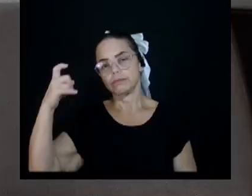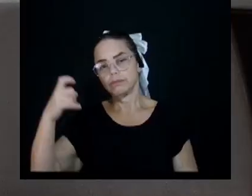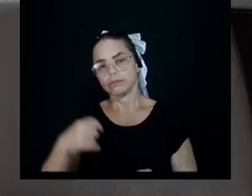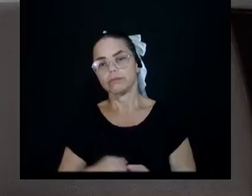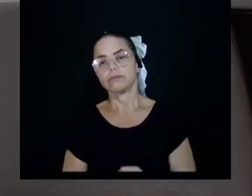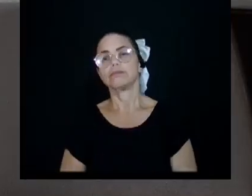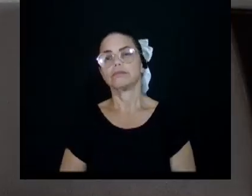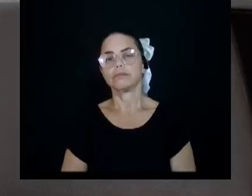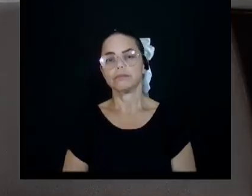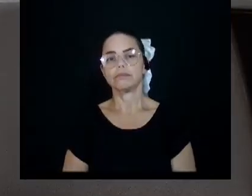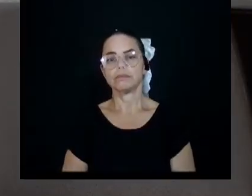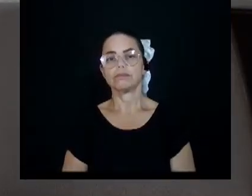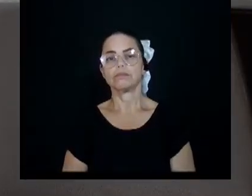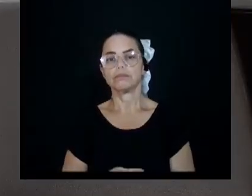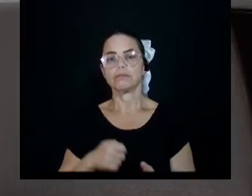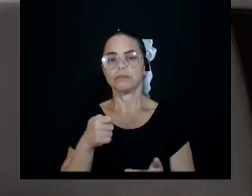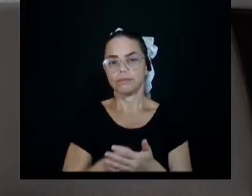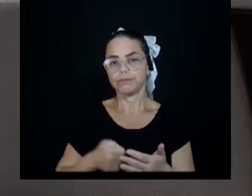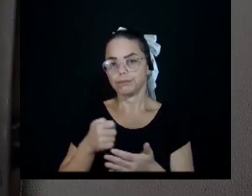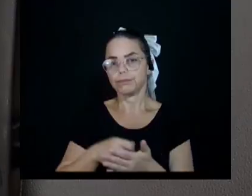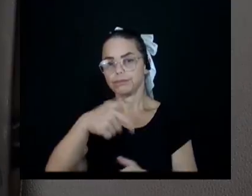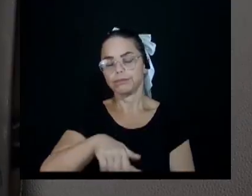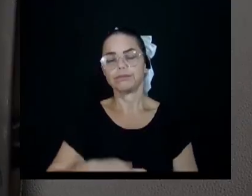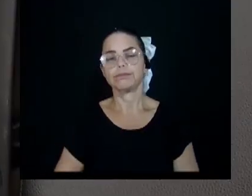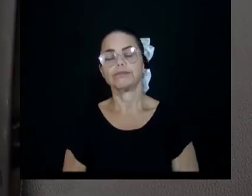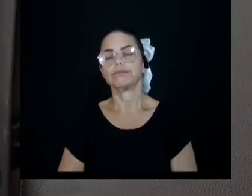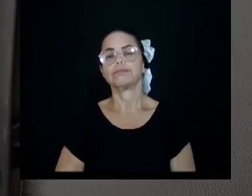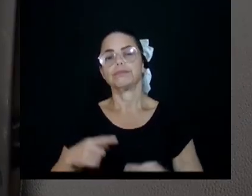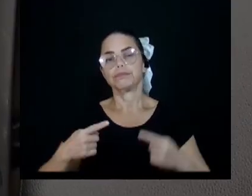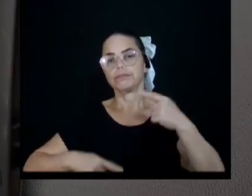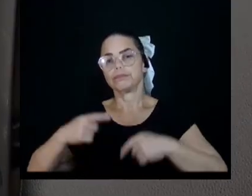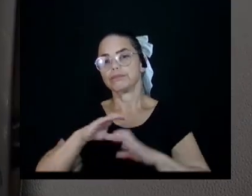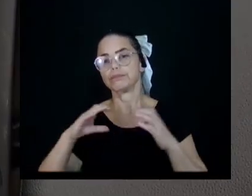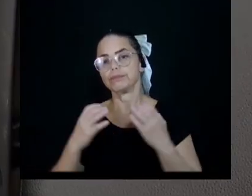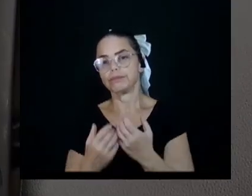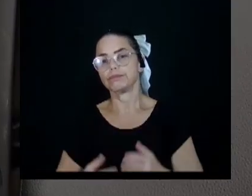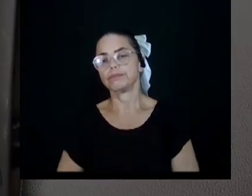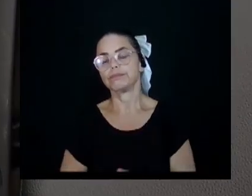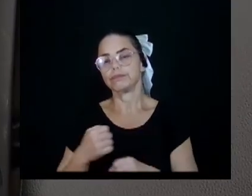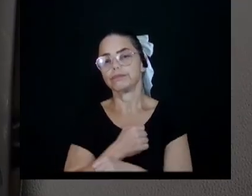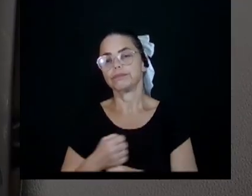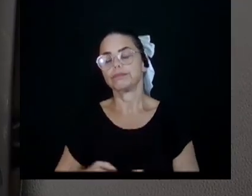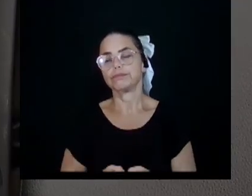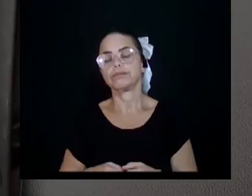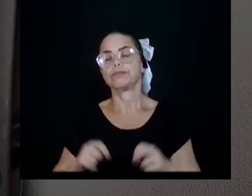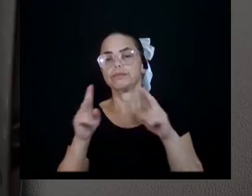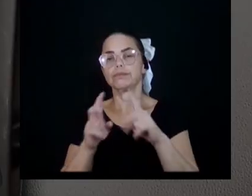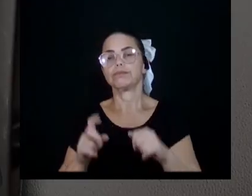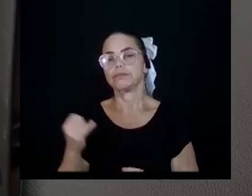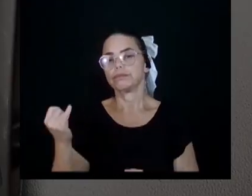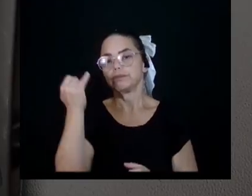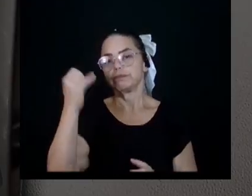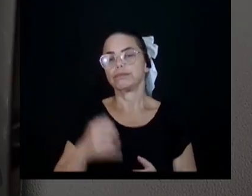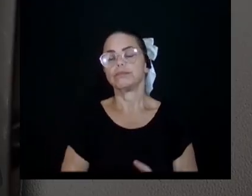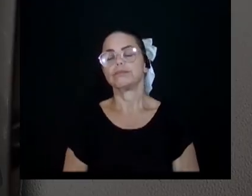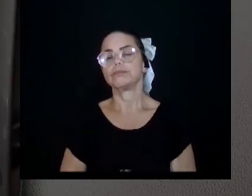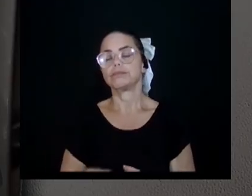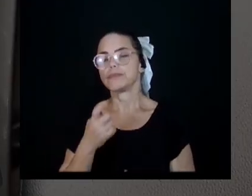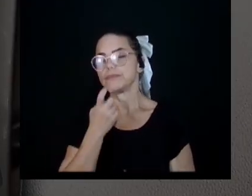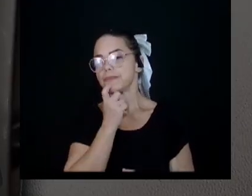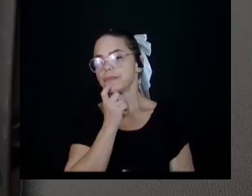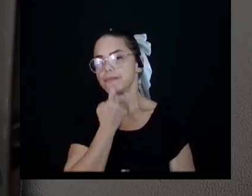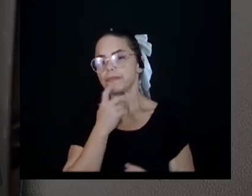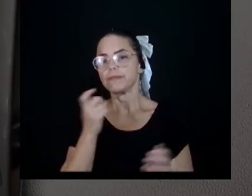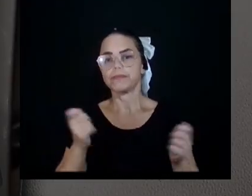reforçar aqui na comissão durante esse ano, um tema contemporâneo, um tema atual, e que Campinas pode ser uma cidade